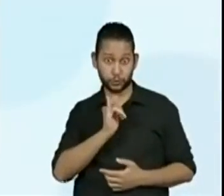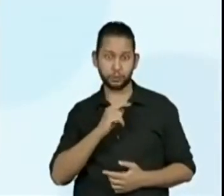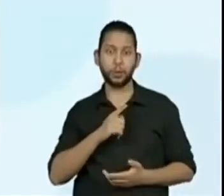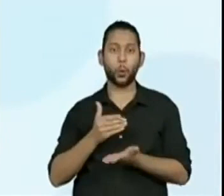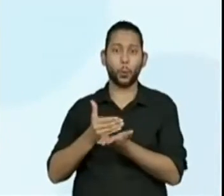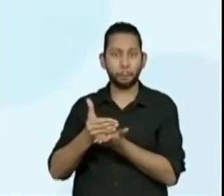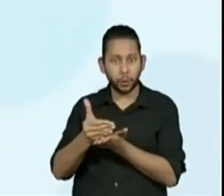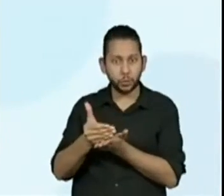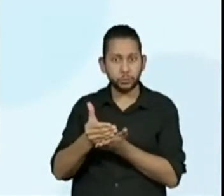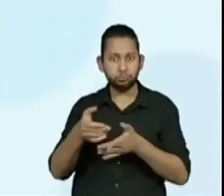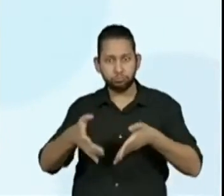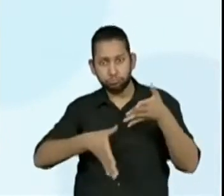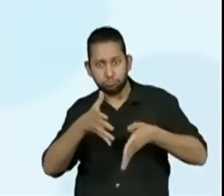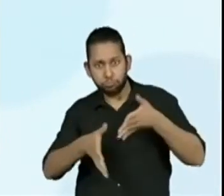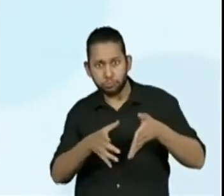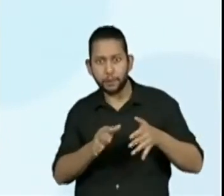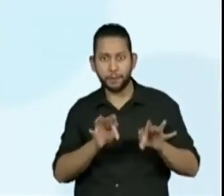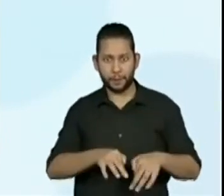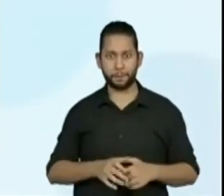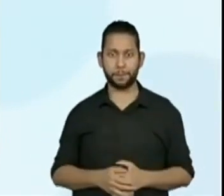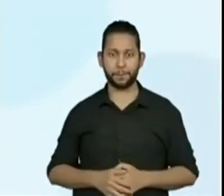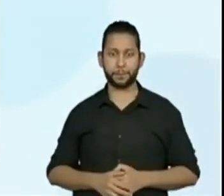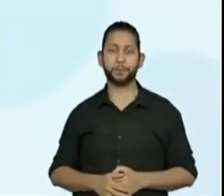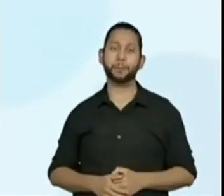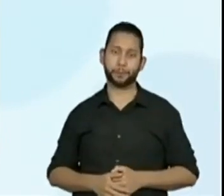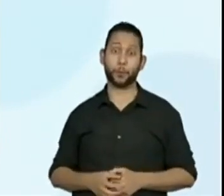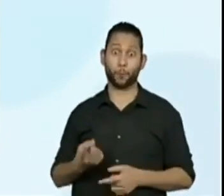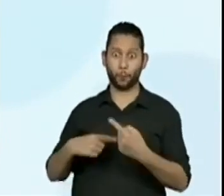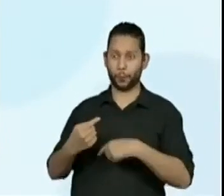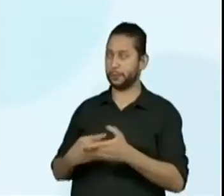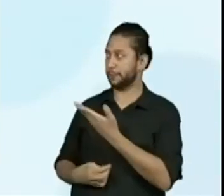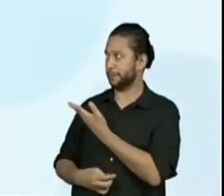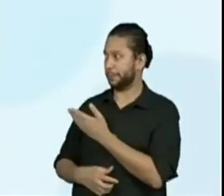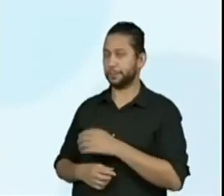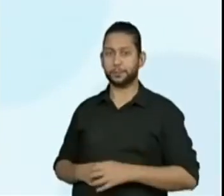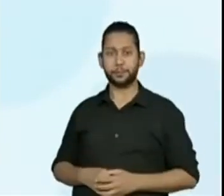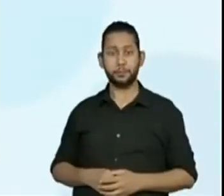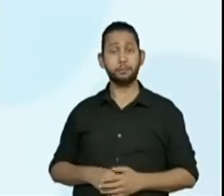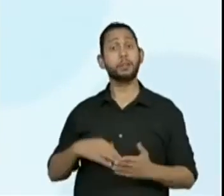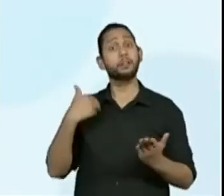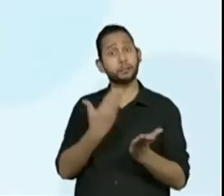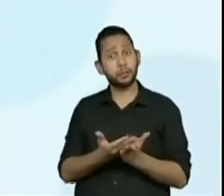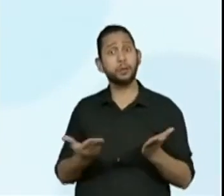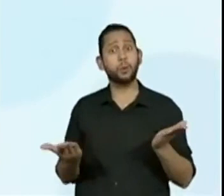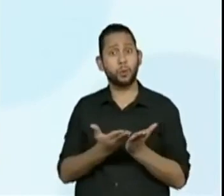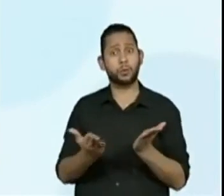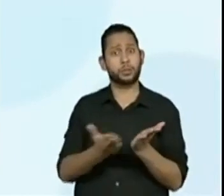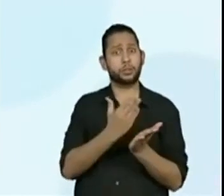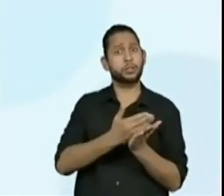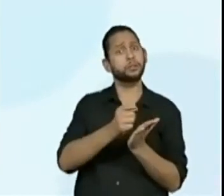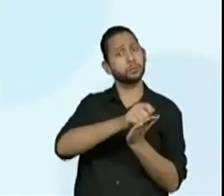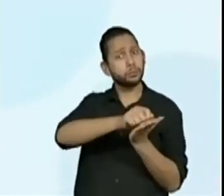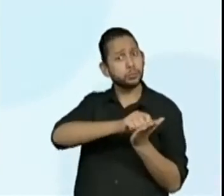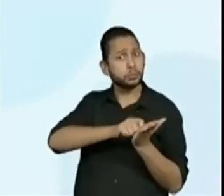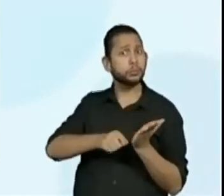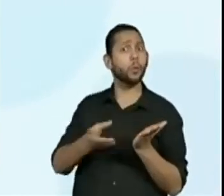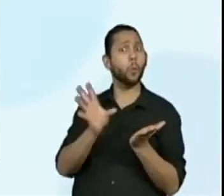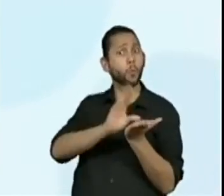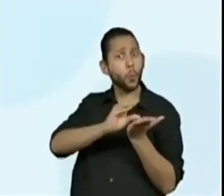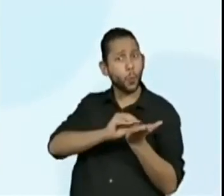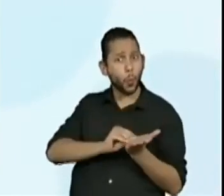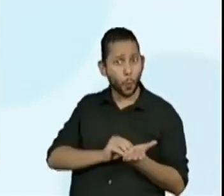Embora sejam muito antigos, os contos continuam sendo recontados em livros por autores, que muitas das vezes